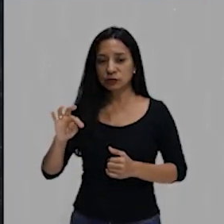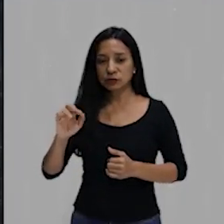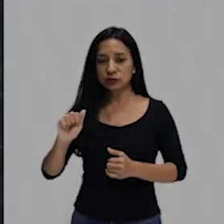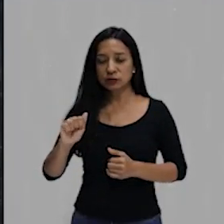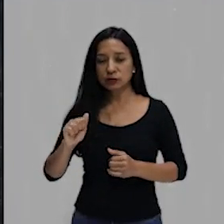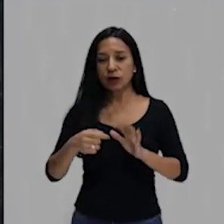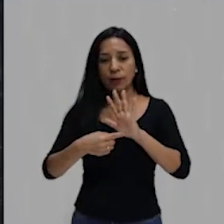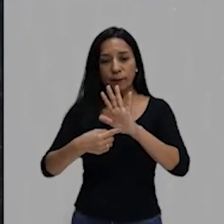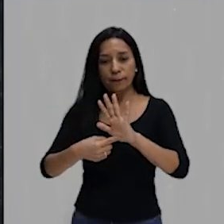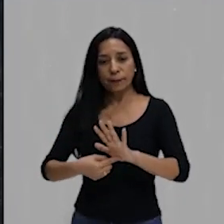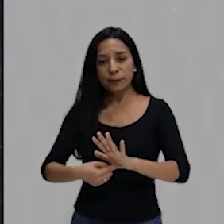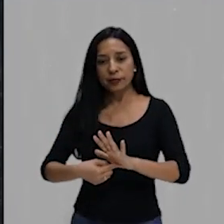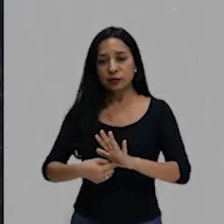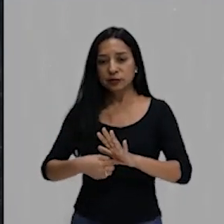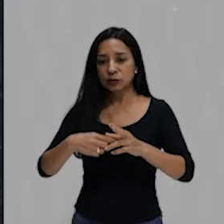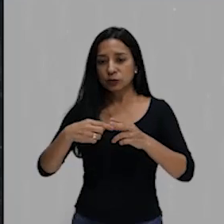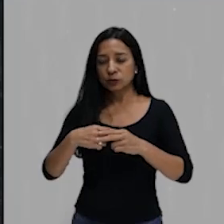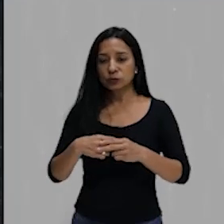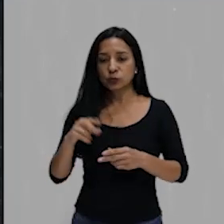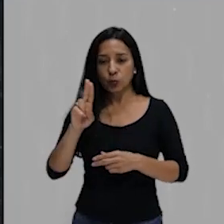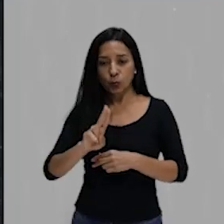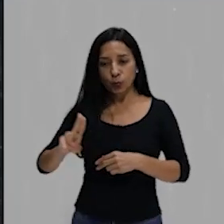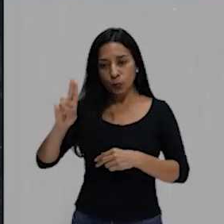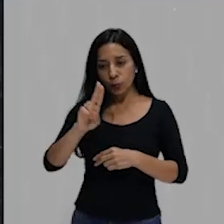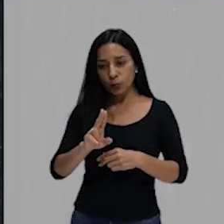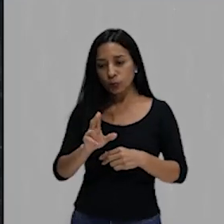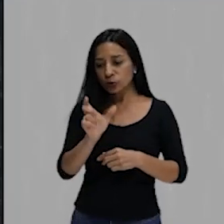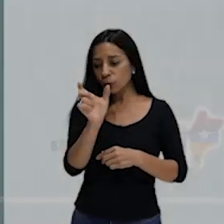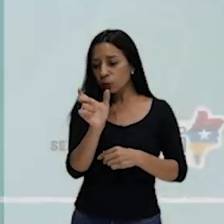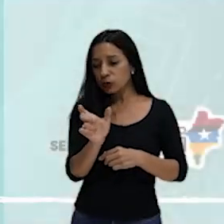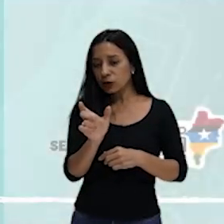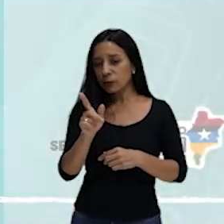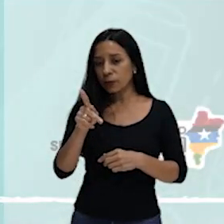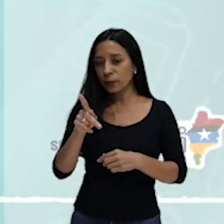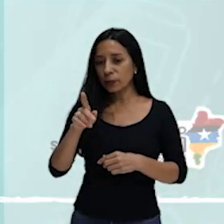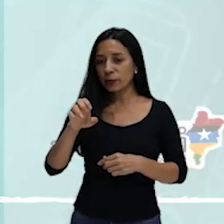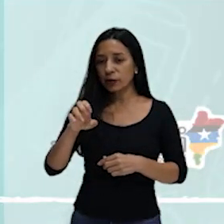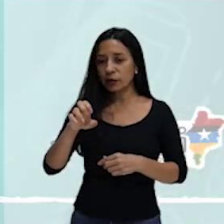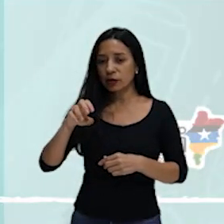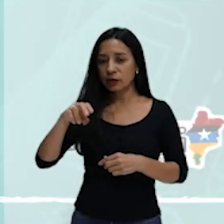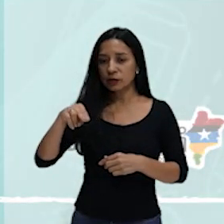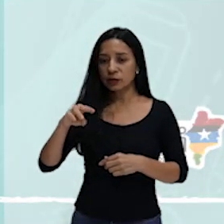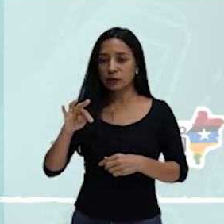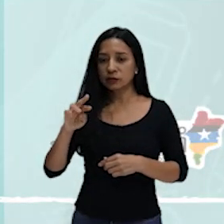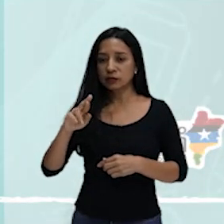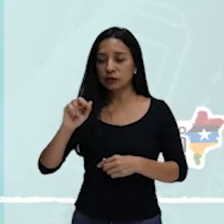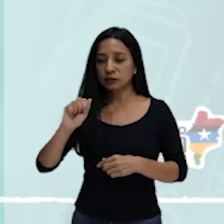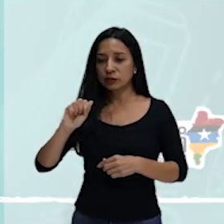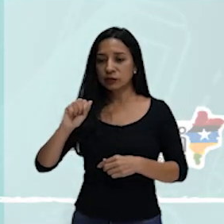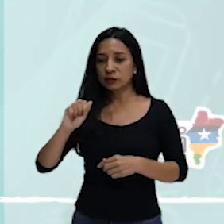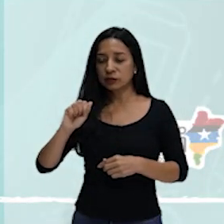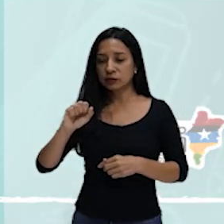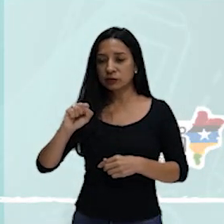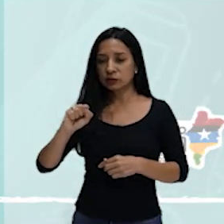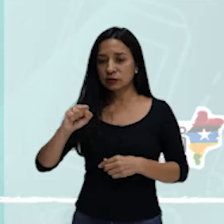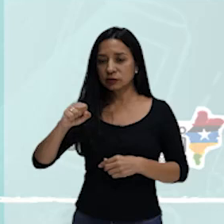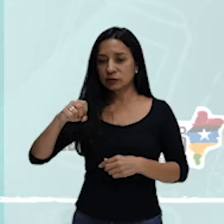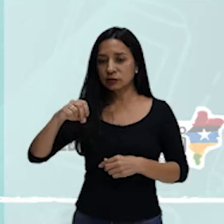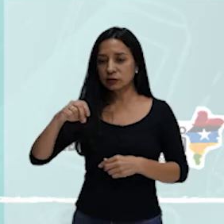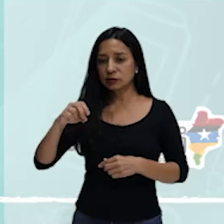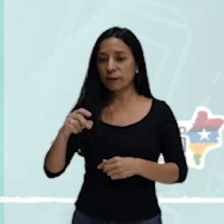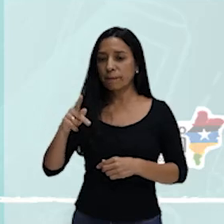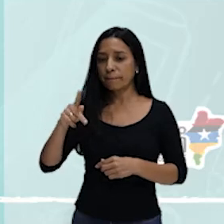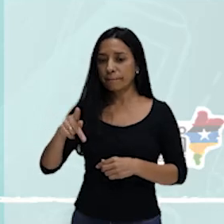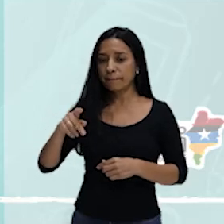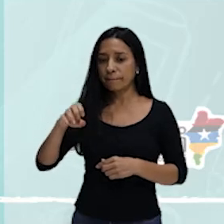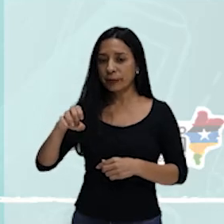o fenótipo correspondente. Ou seja, neste caso, a característica